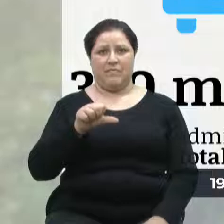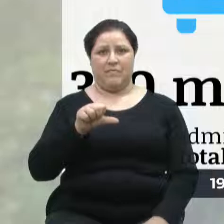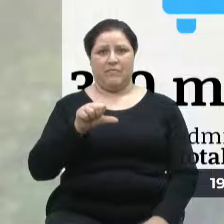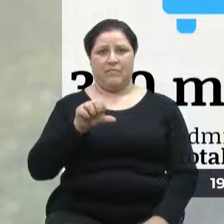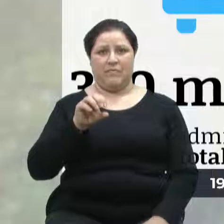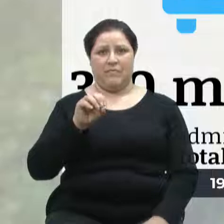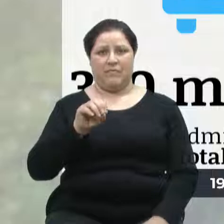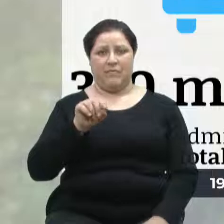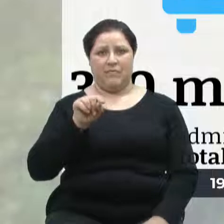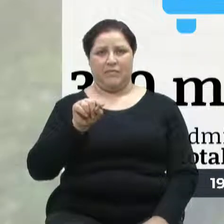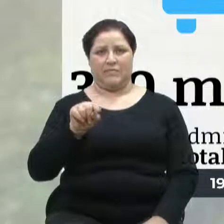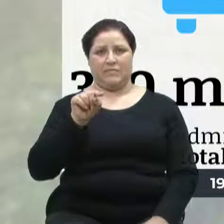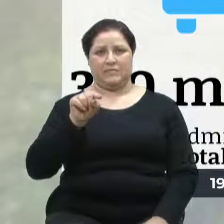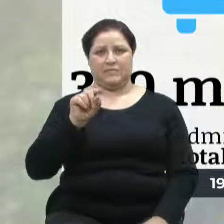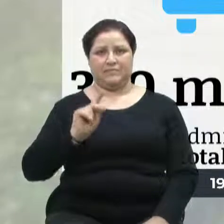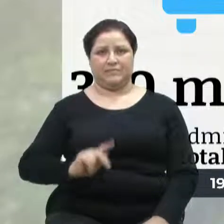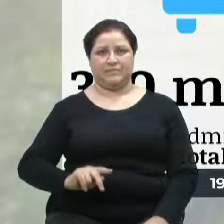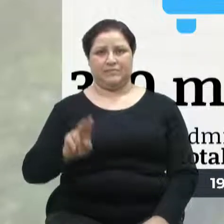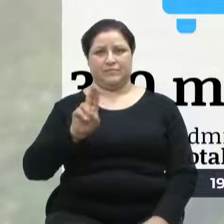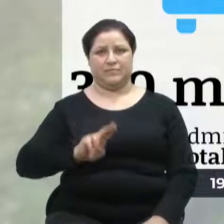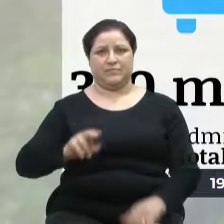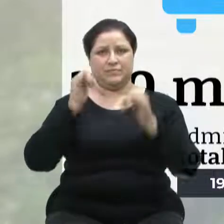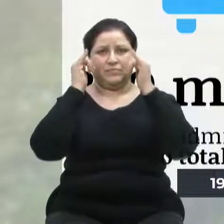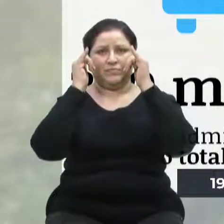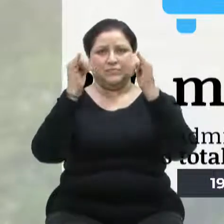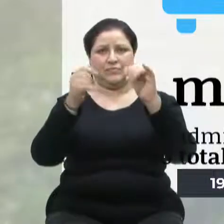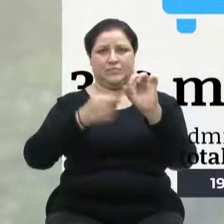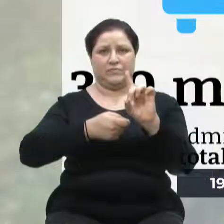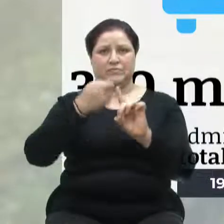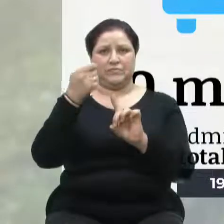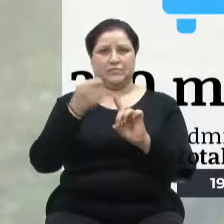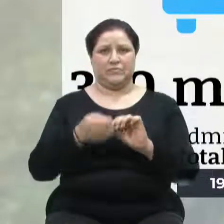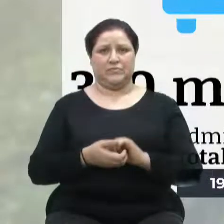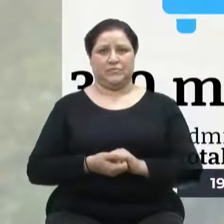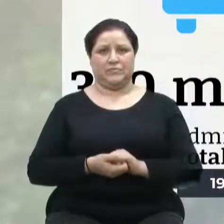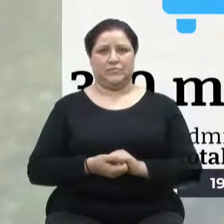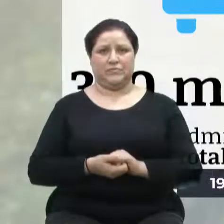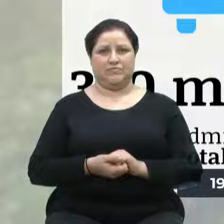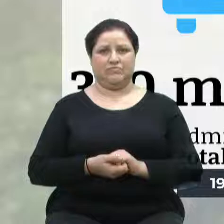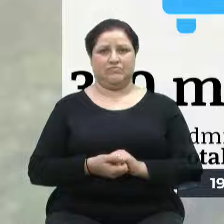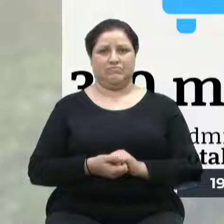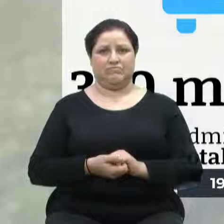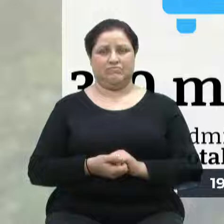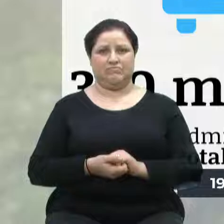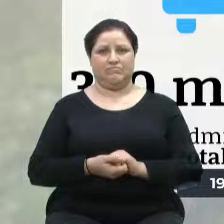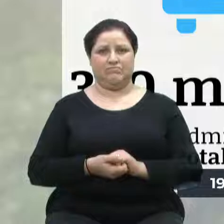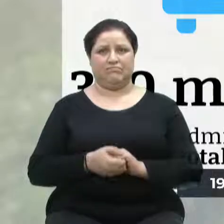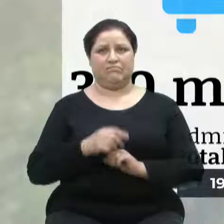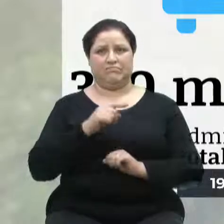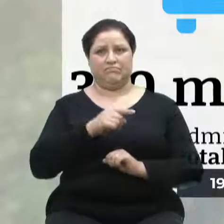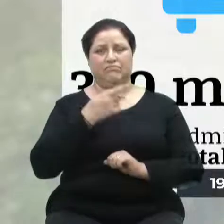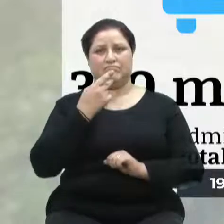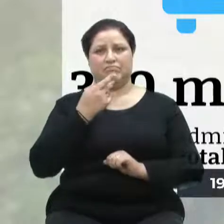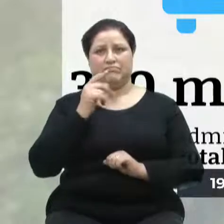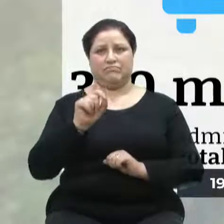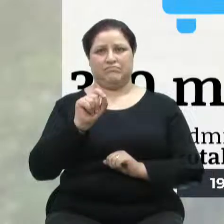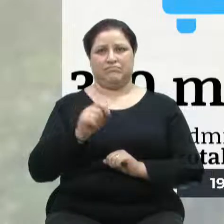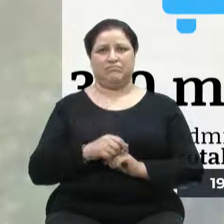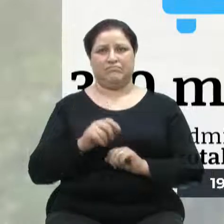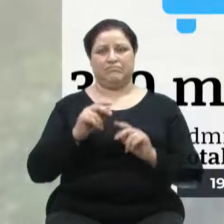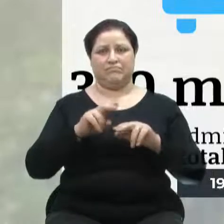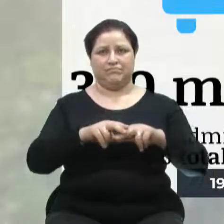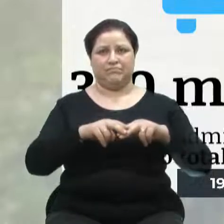mil pessoas ao mês que utilizam o transporte público. E aqui eu quero dizer que é